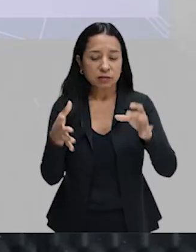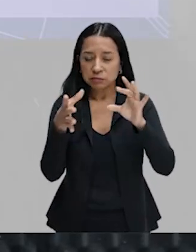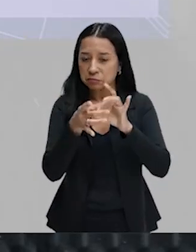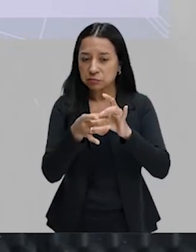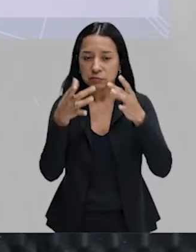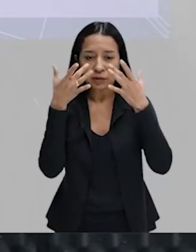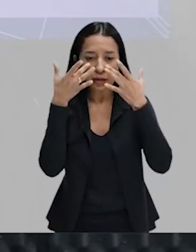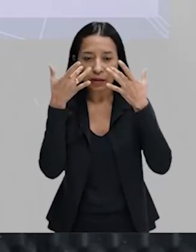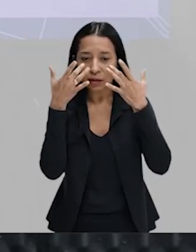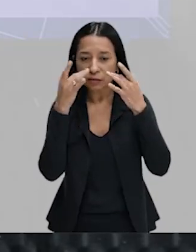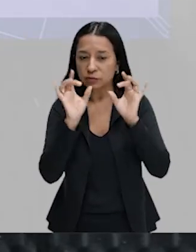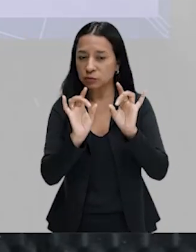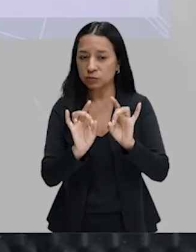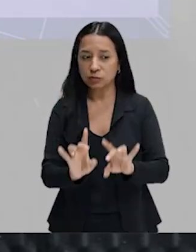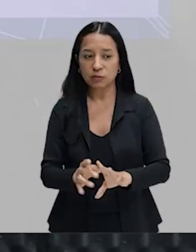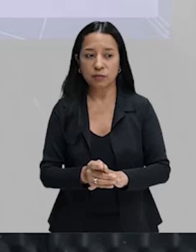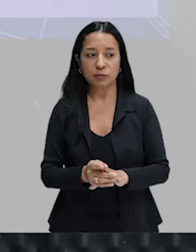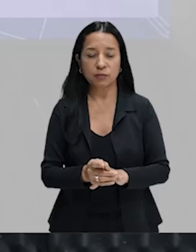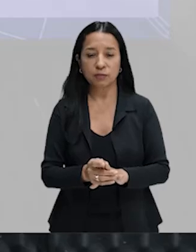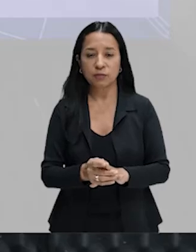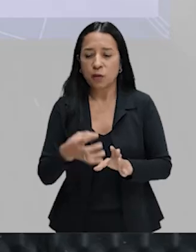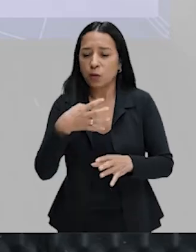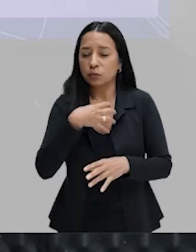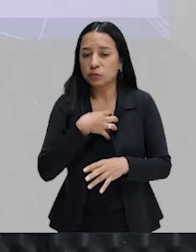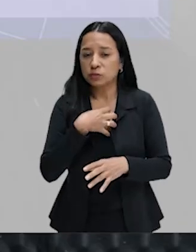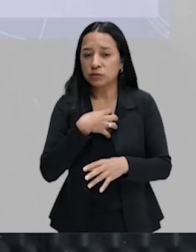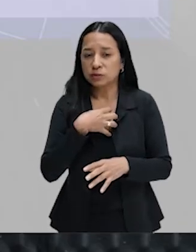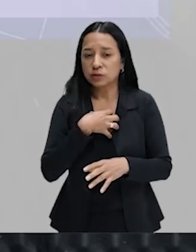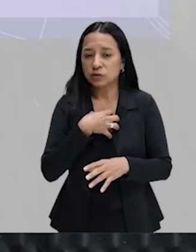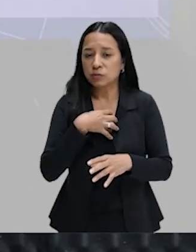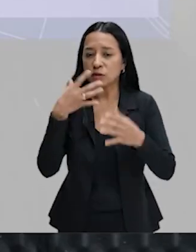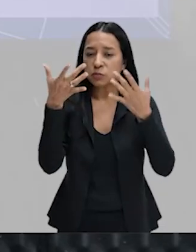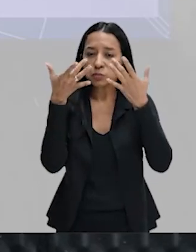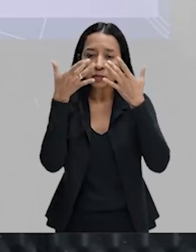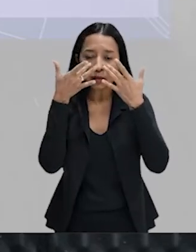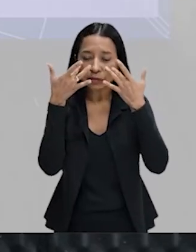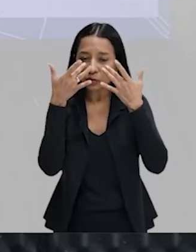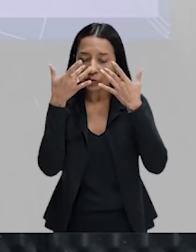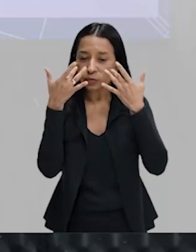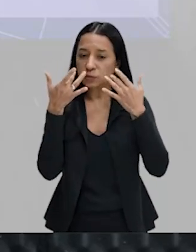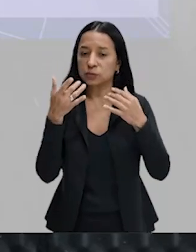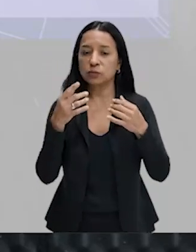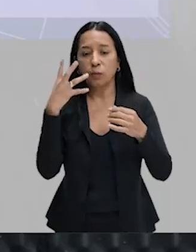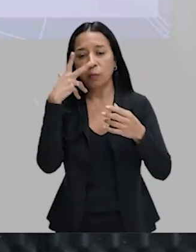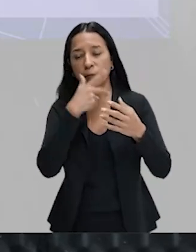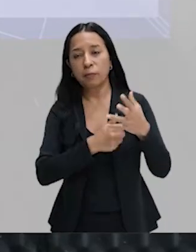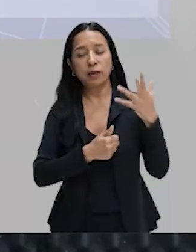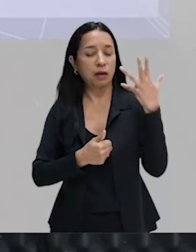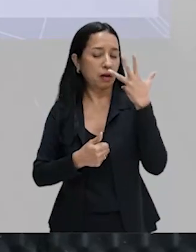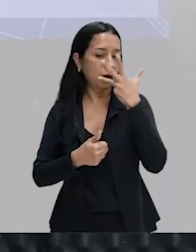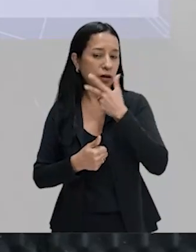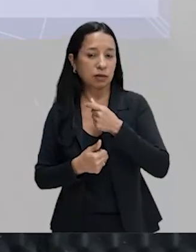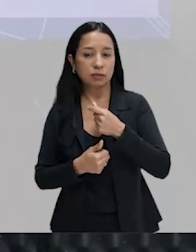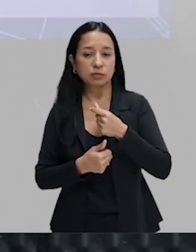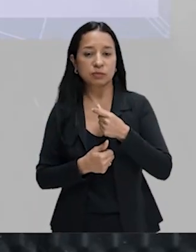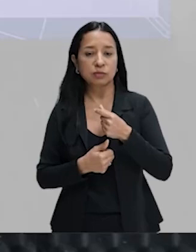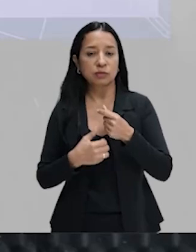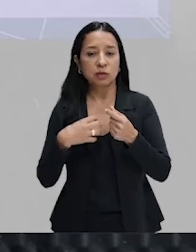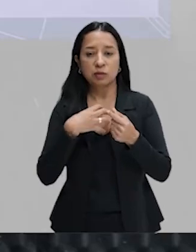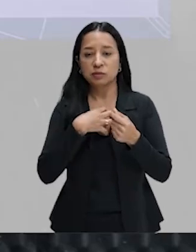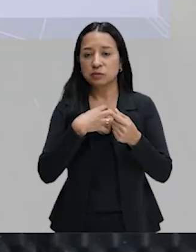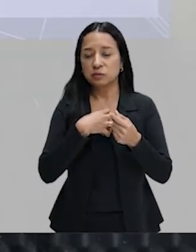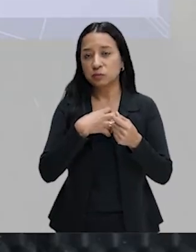Então, nesse caso, esses sentimentos são sentimentos artísticos, de belo, de culto à forma. Não é aquele